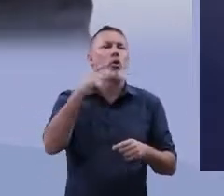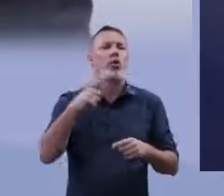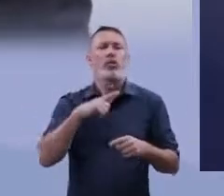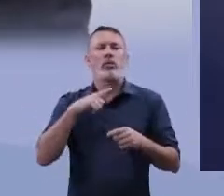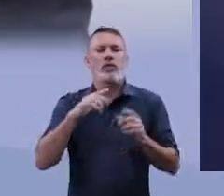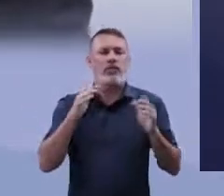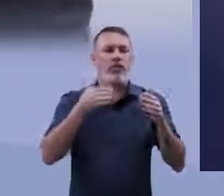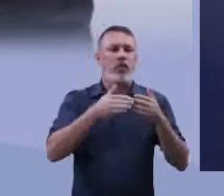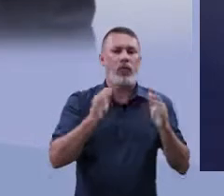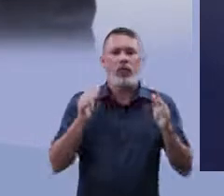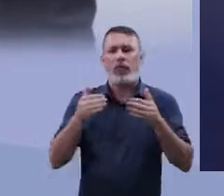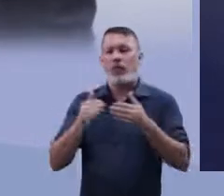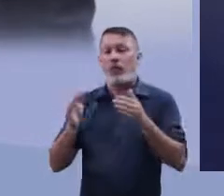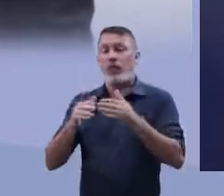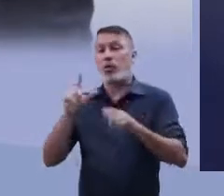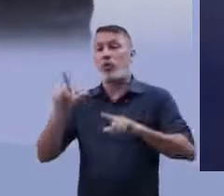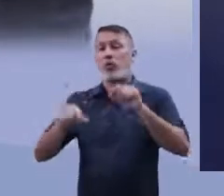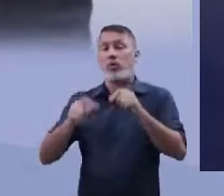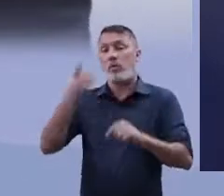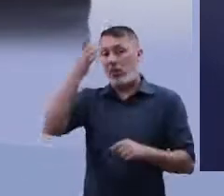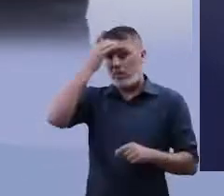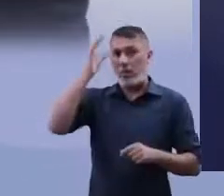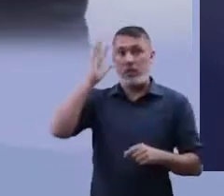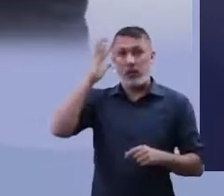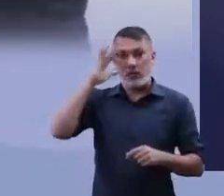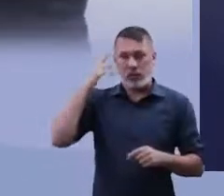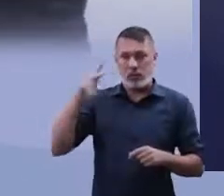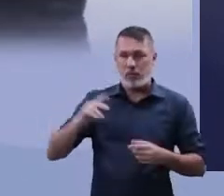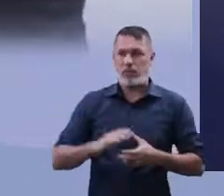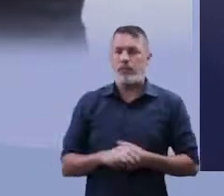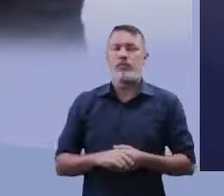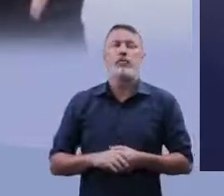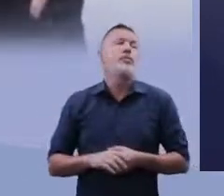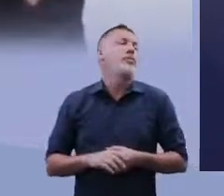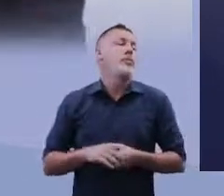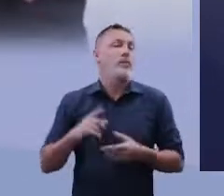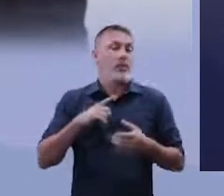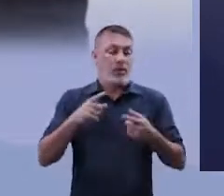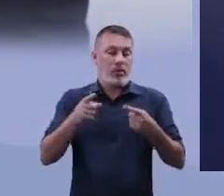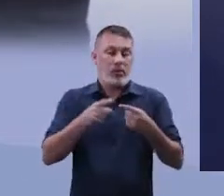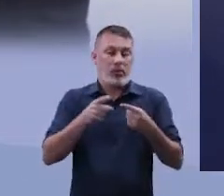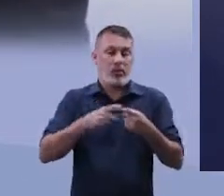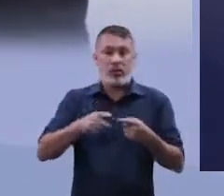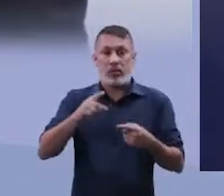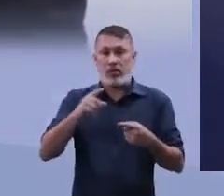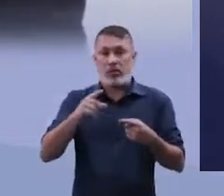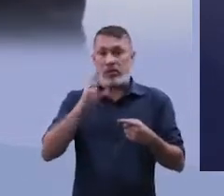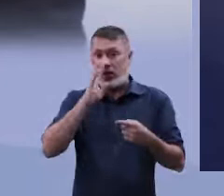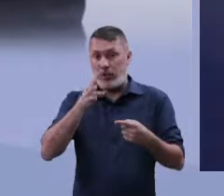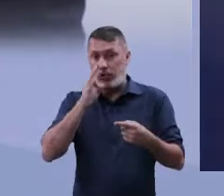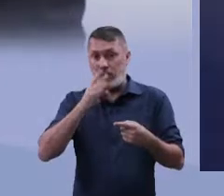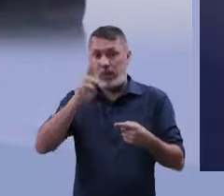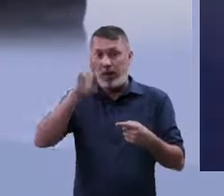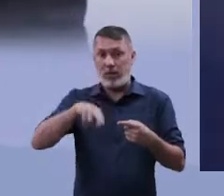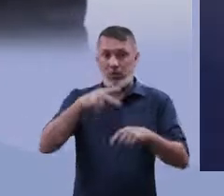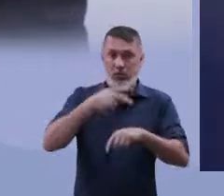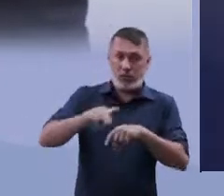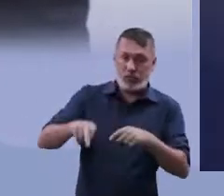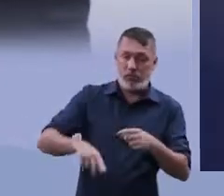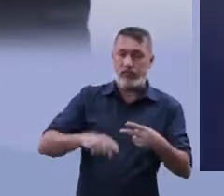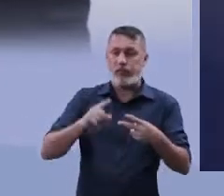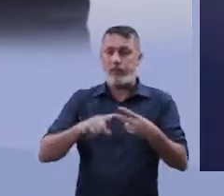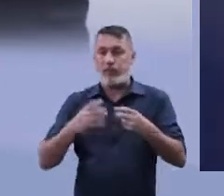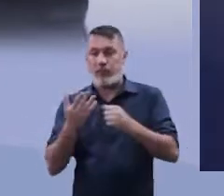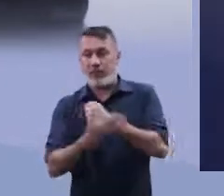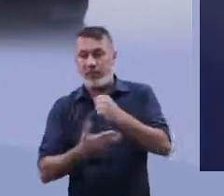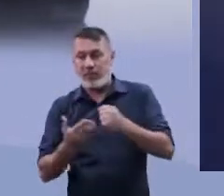abordar também e discorrer o pensamento deles sobre essas áreas. Então, vamos lá, Crítica da Razão Pura, a Fundamentação da Metafísica dos Costumes,